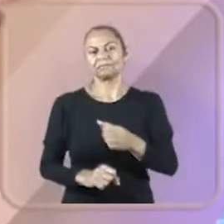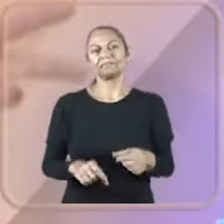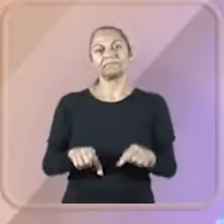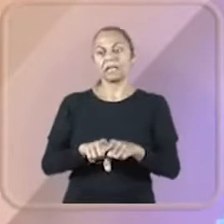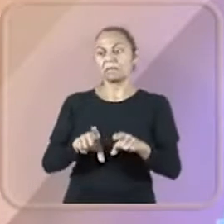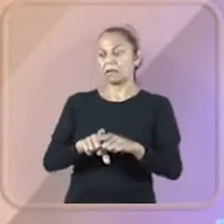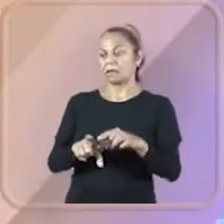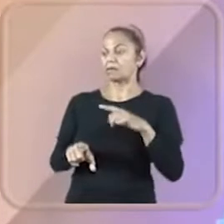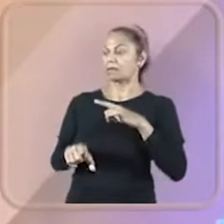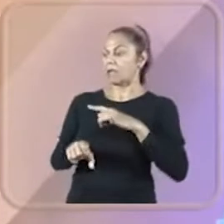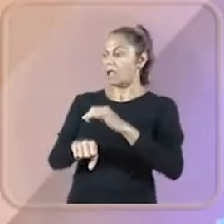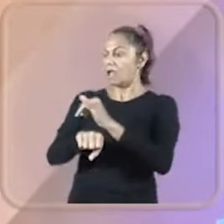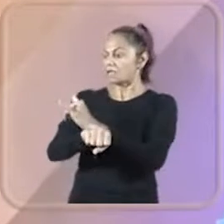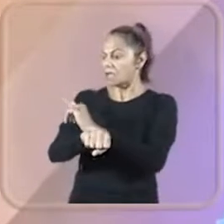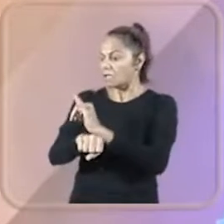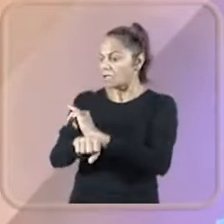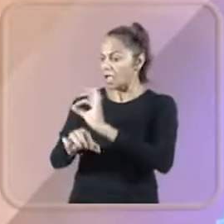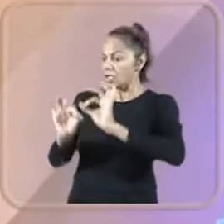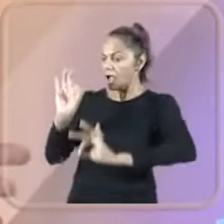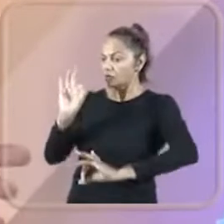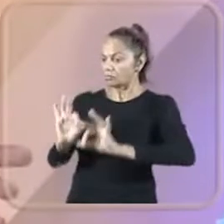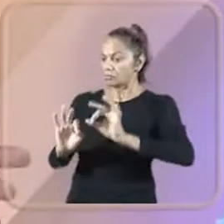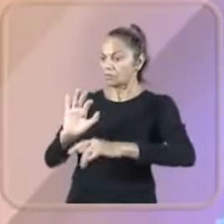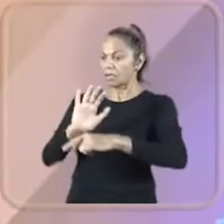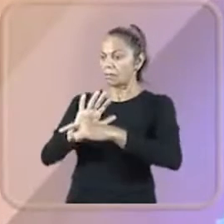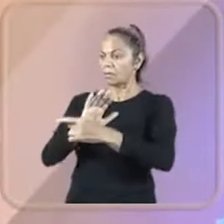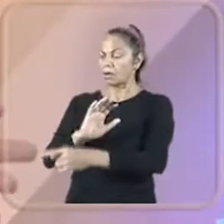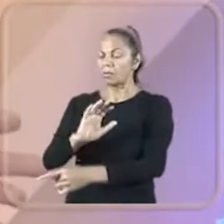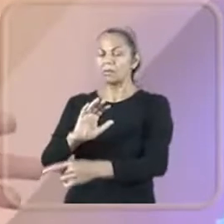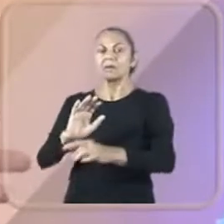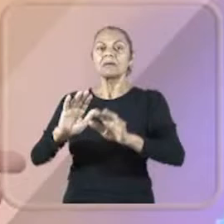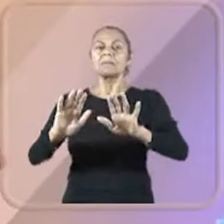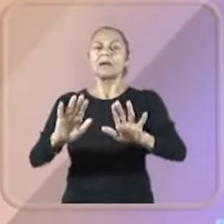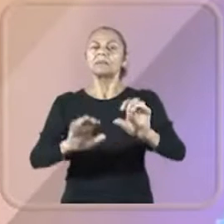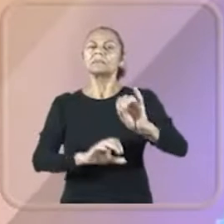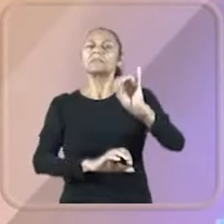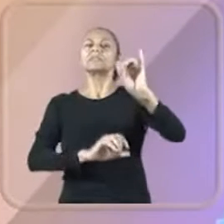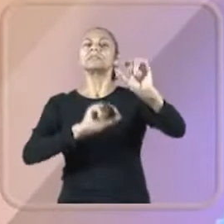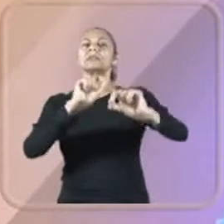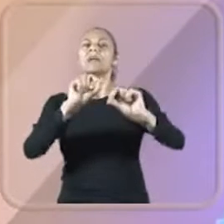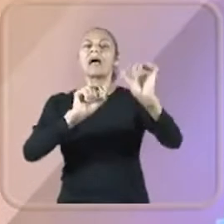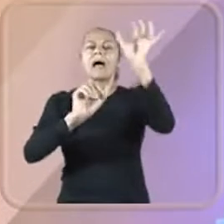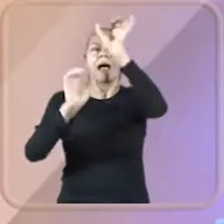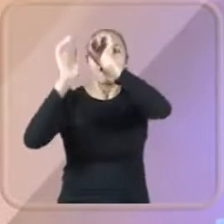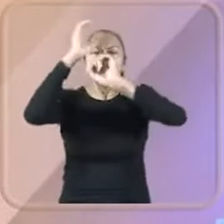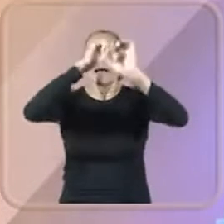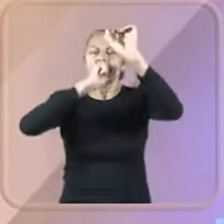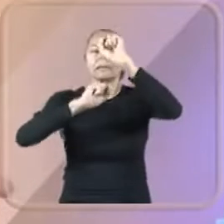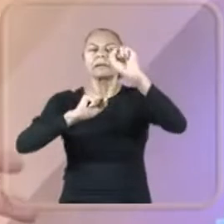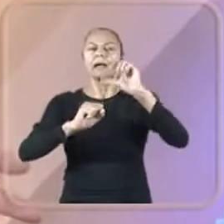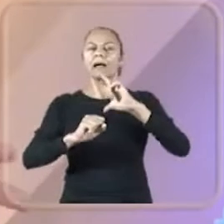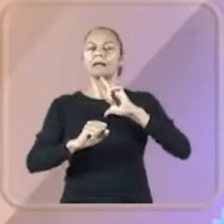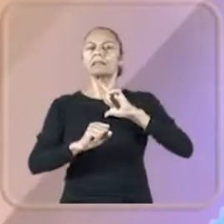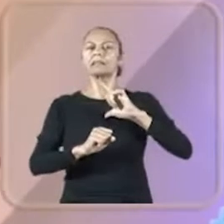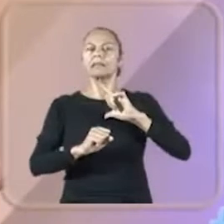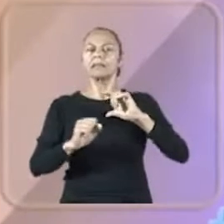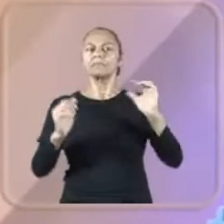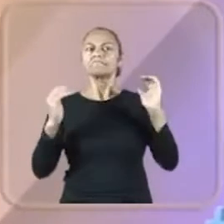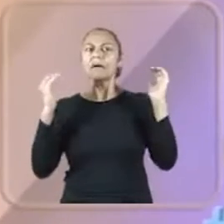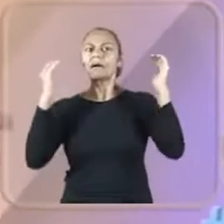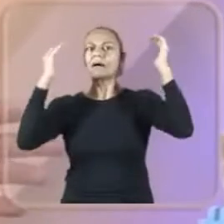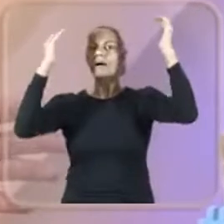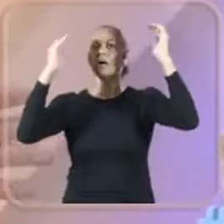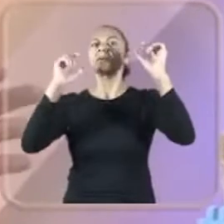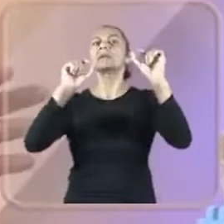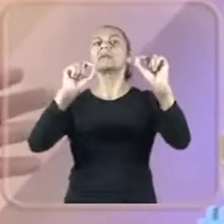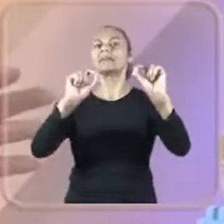justiça restaurativa, das técnicas, né, com a aprendizagem. O que a gente quer, assim, a utilidade máxima de qualquer escola